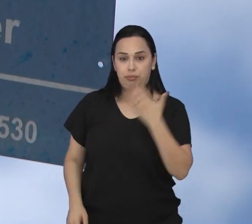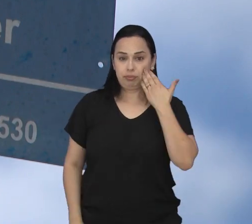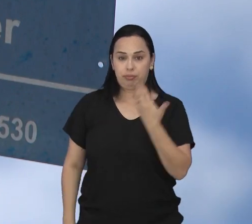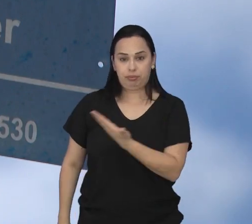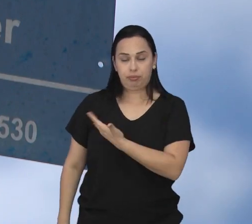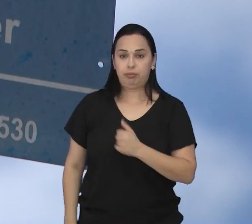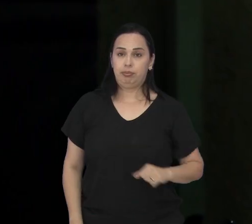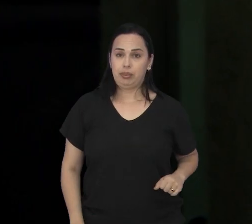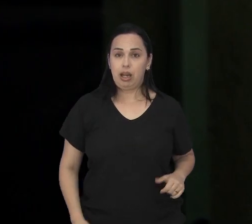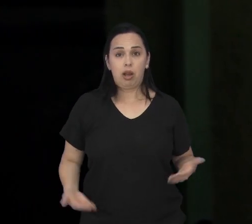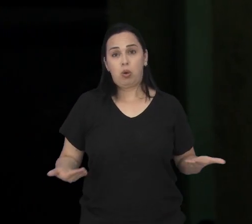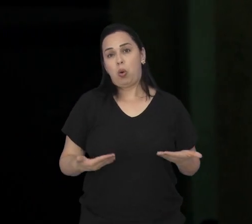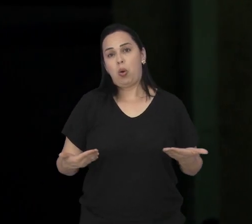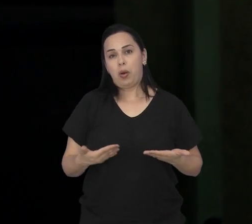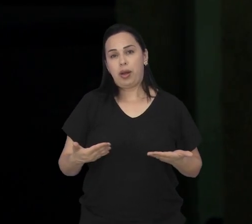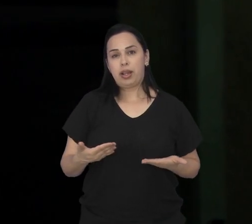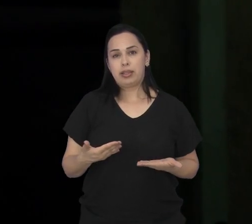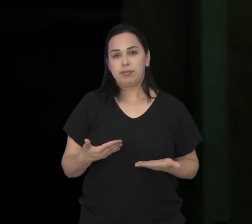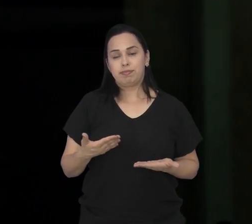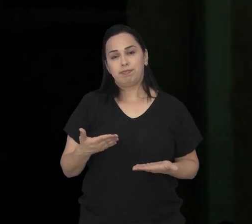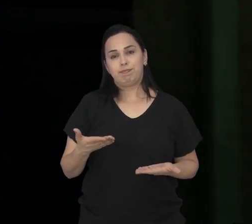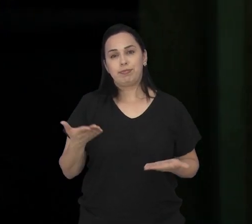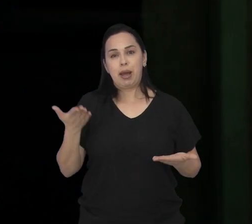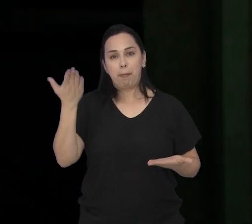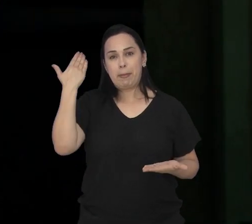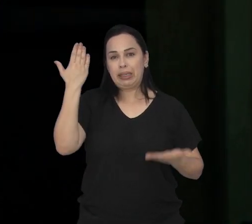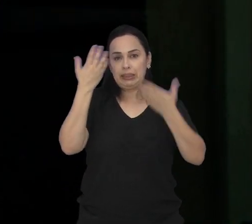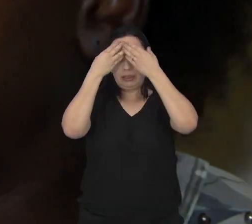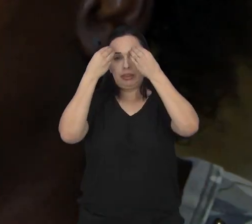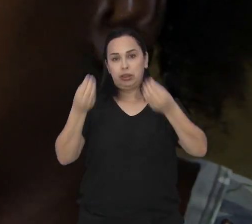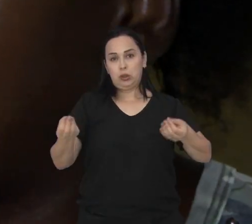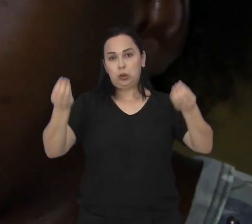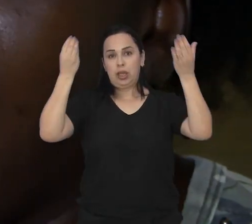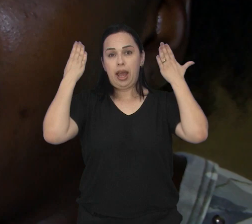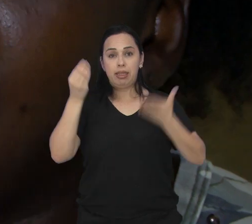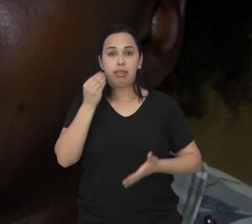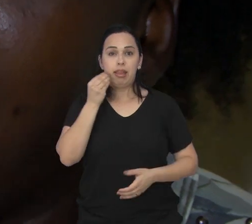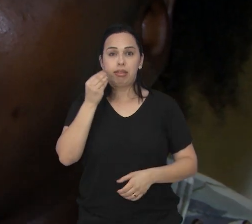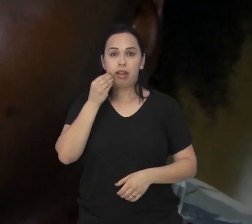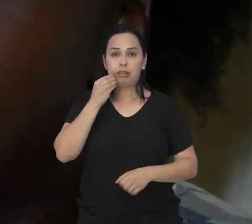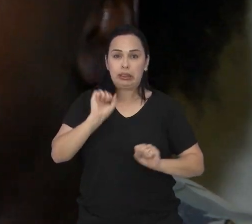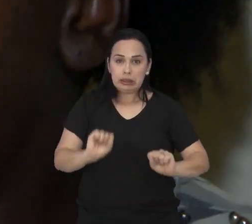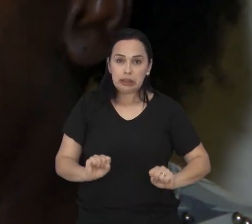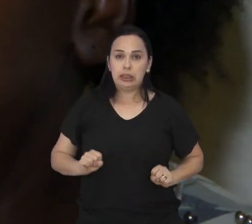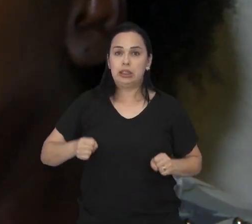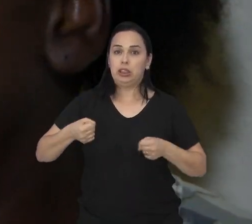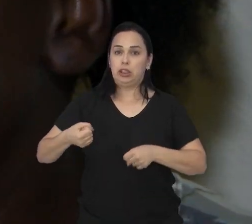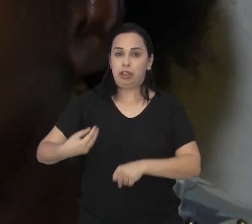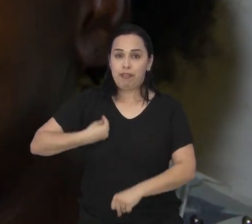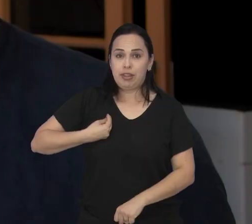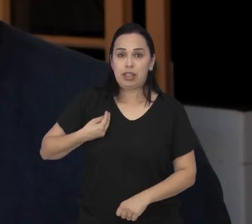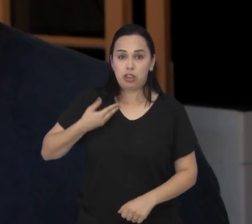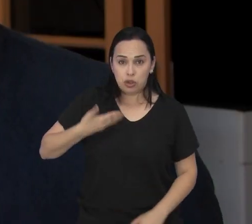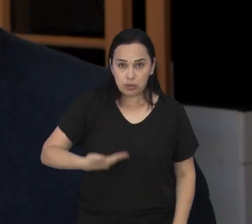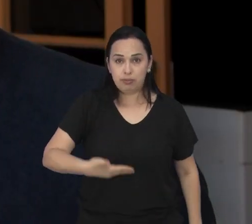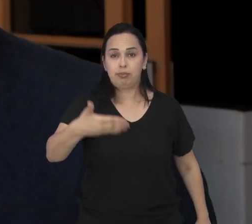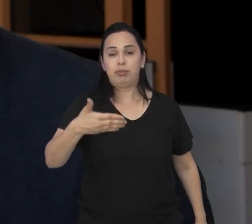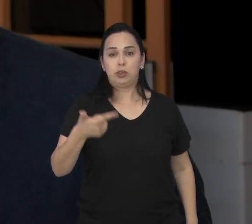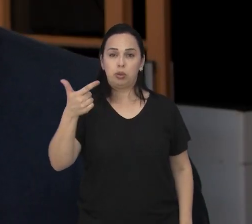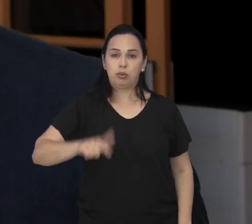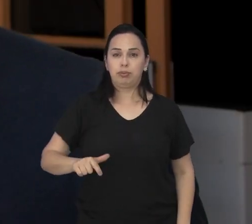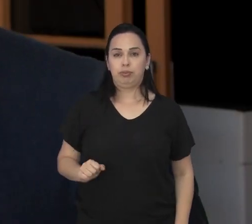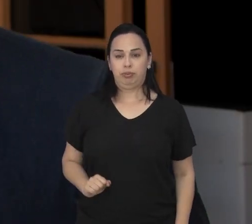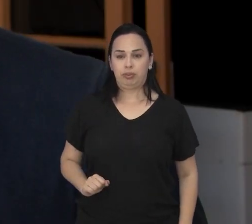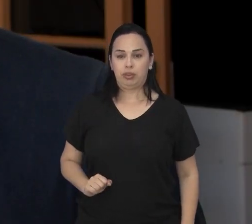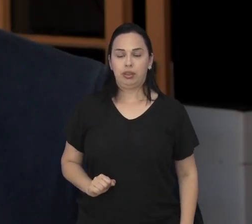Jabur, no Galo Branco, o momento agora é de esquecer o que passou e buscar forças para recomeçar a vida. O que resta é